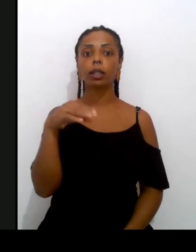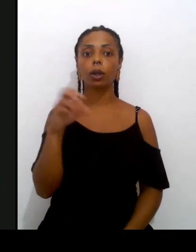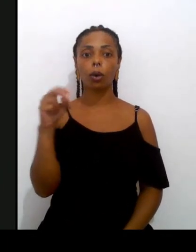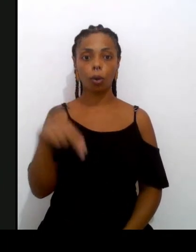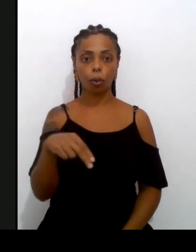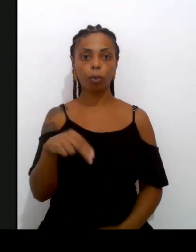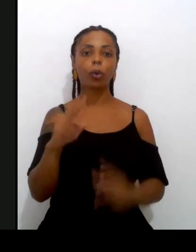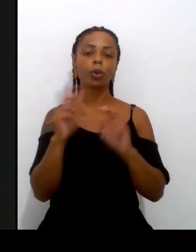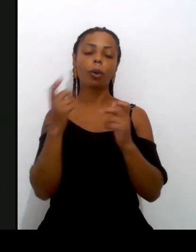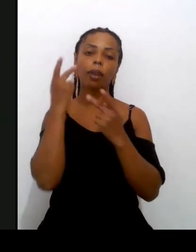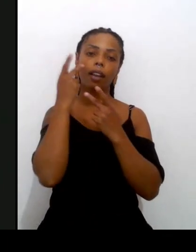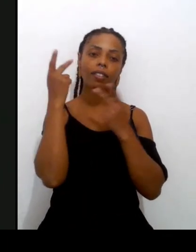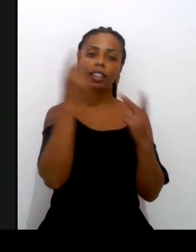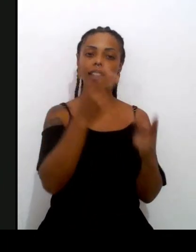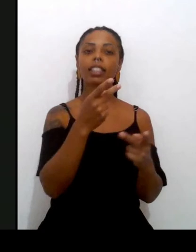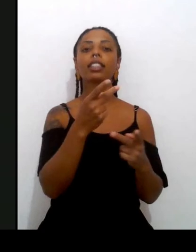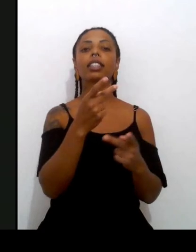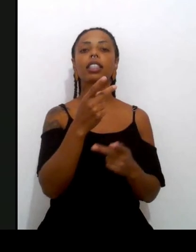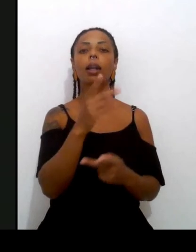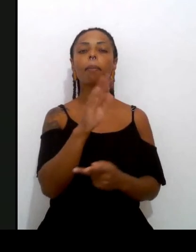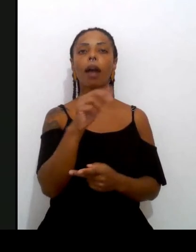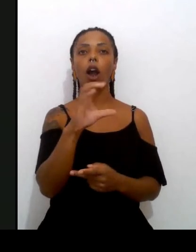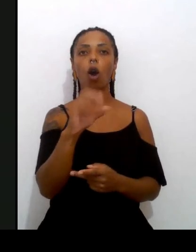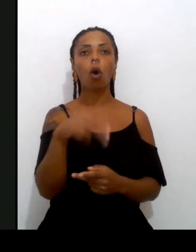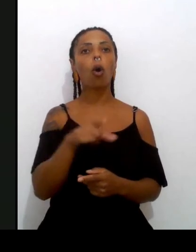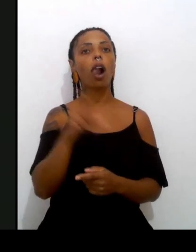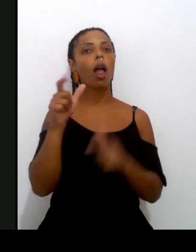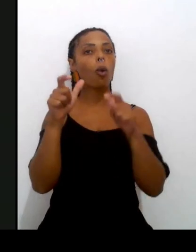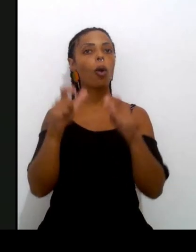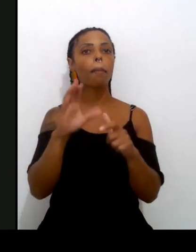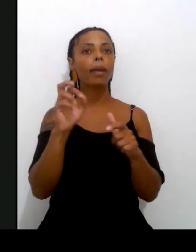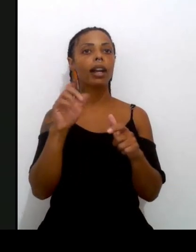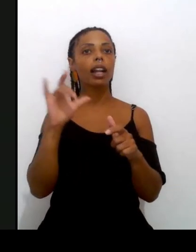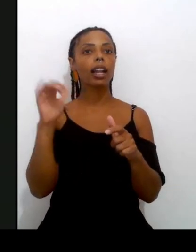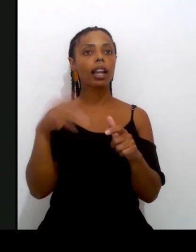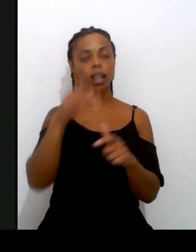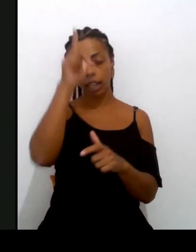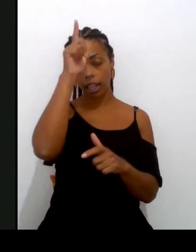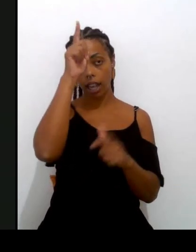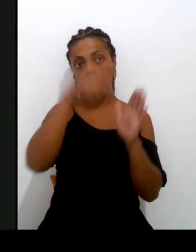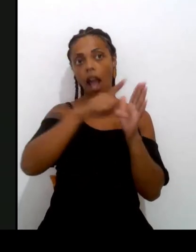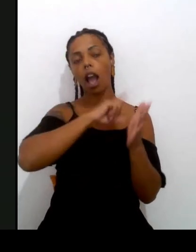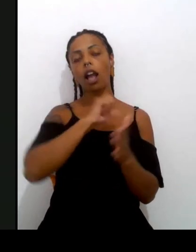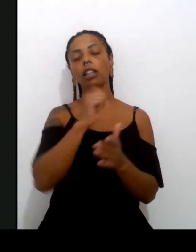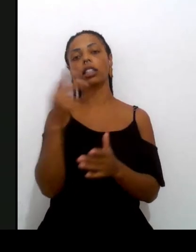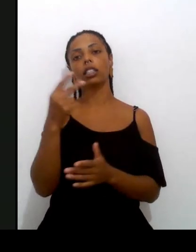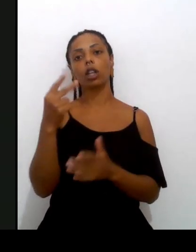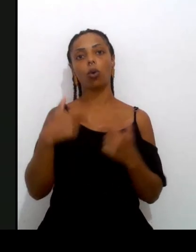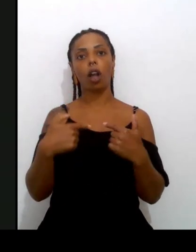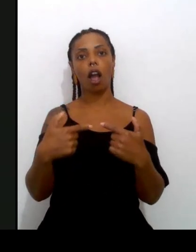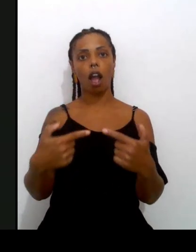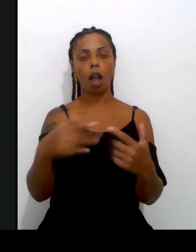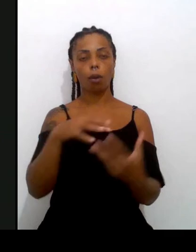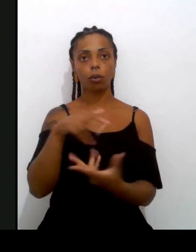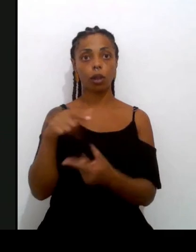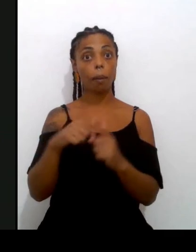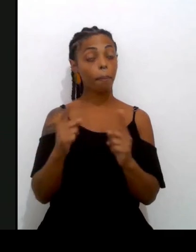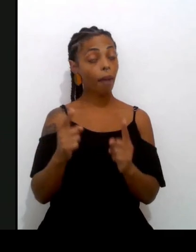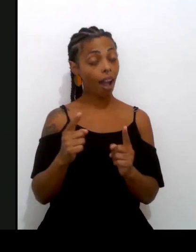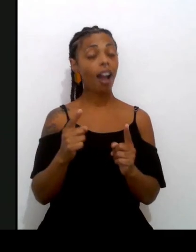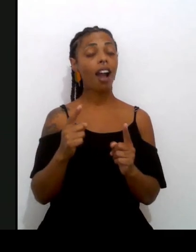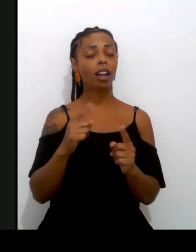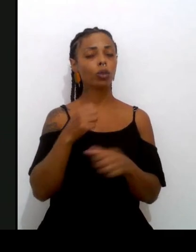a Berlim antes da segunda guerra mundial no entanto muitas vezes negligenciamos o fato de que nos anos 50 tivemos um período de grande